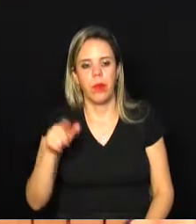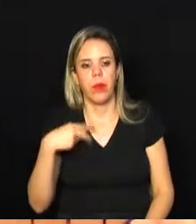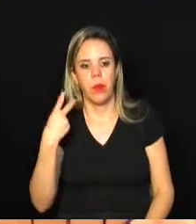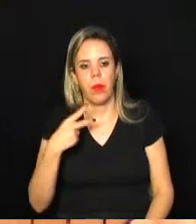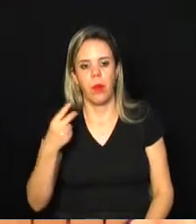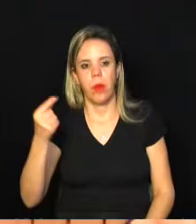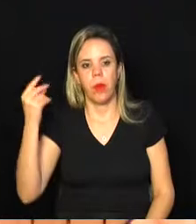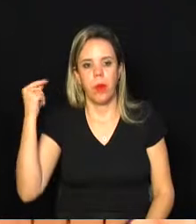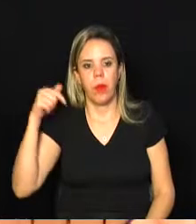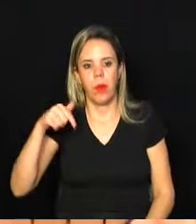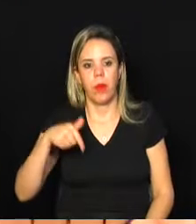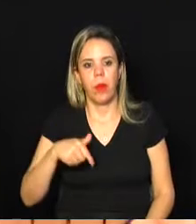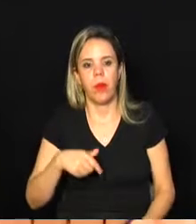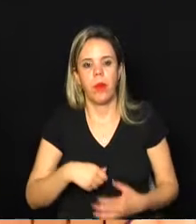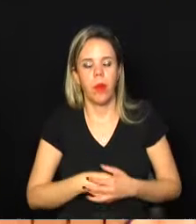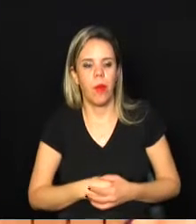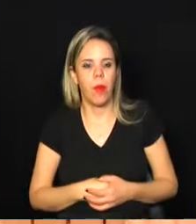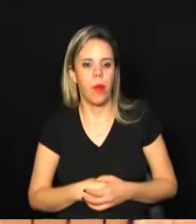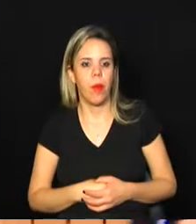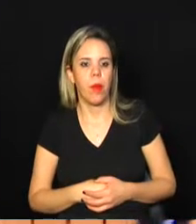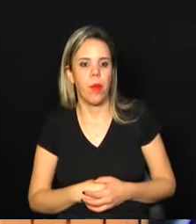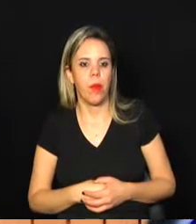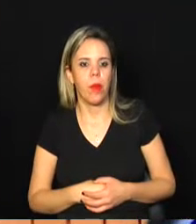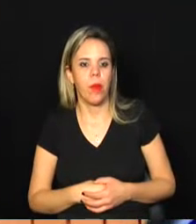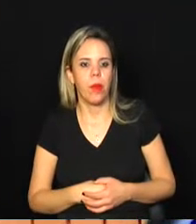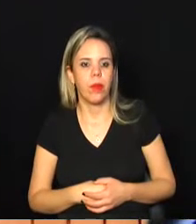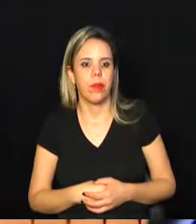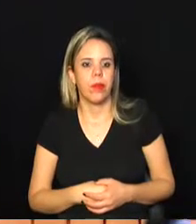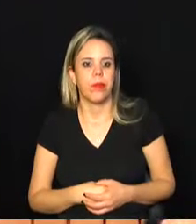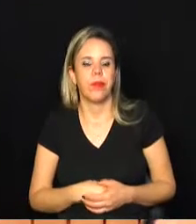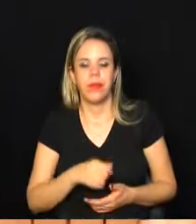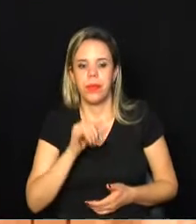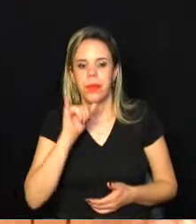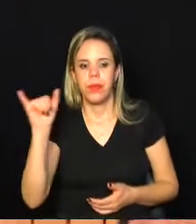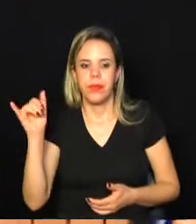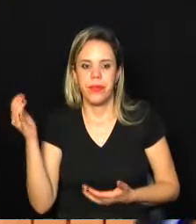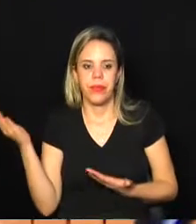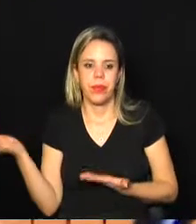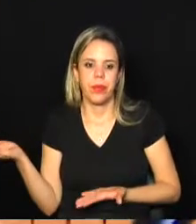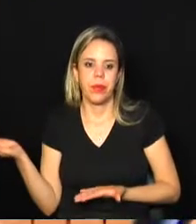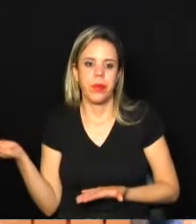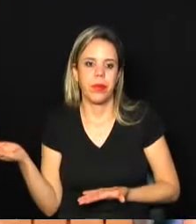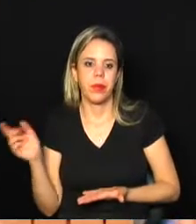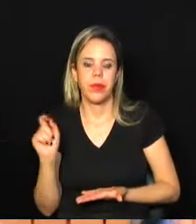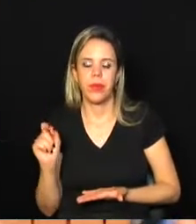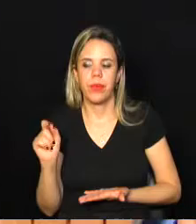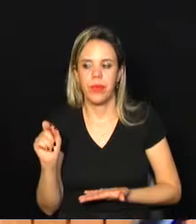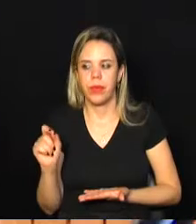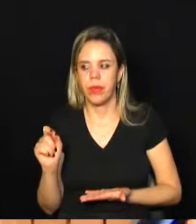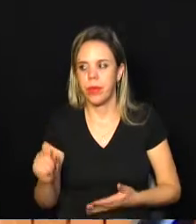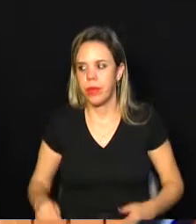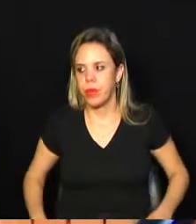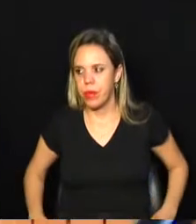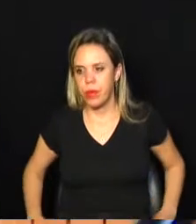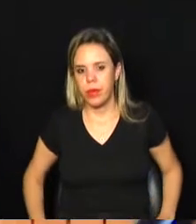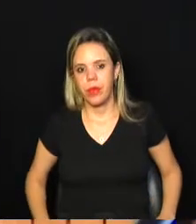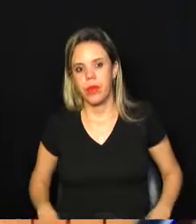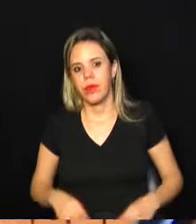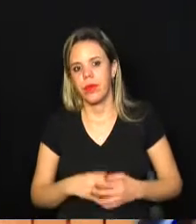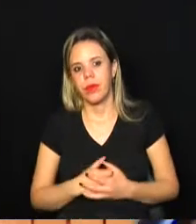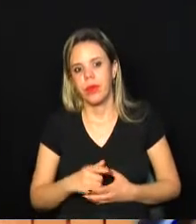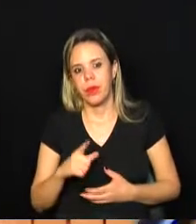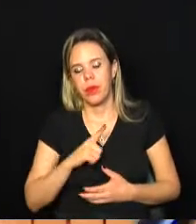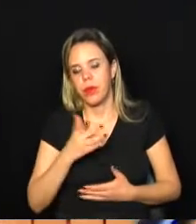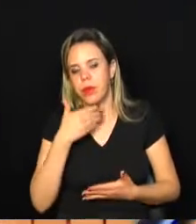antigo da casa né E dizer a vossa excelência é que vossa excelência